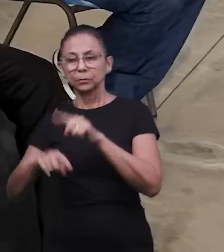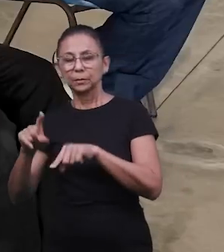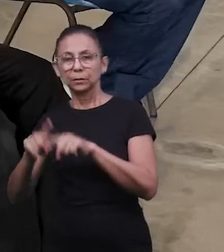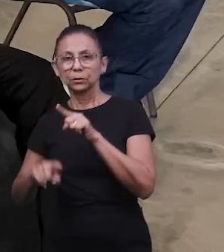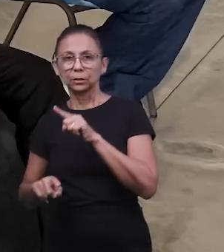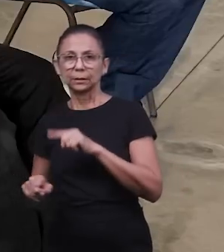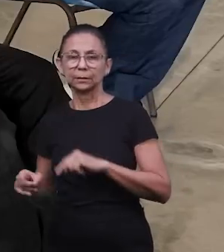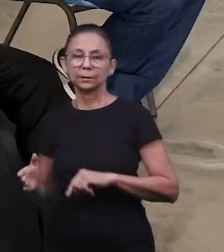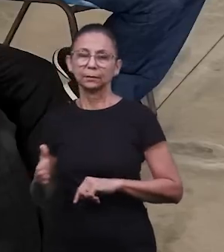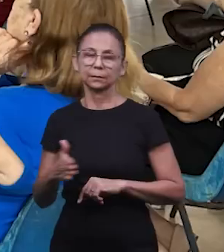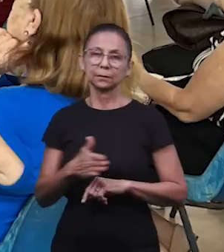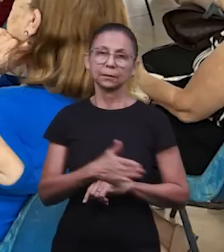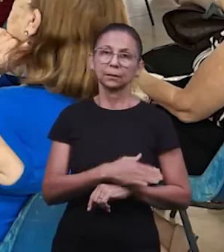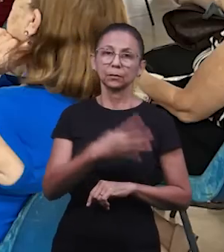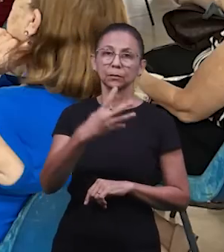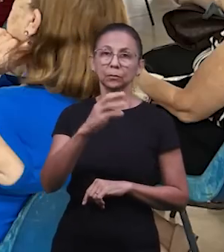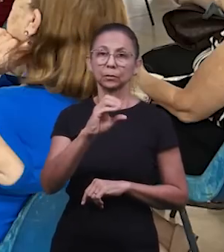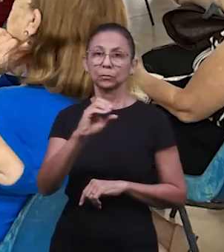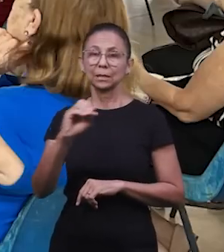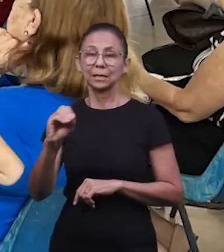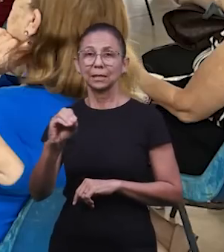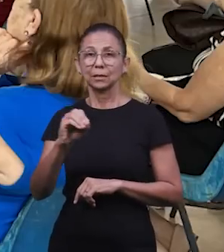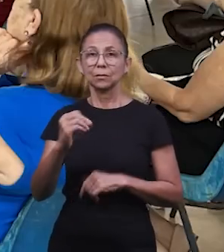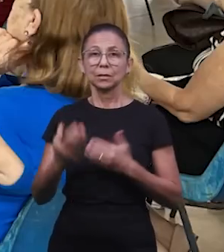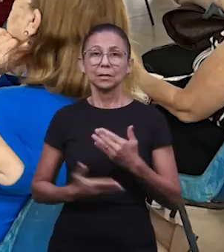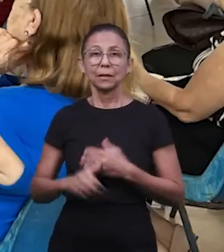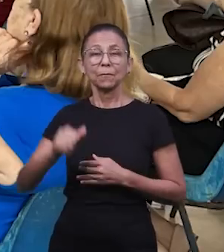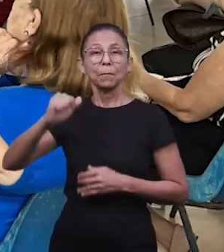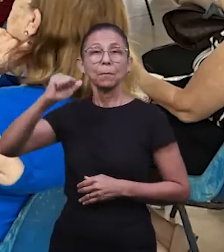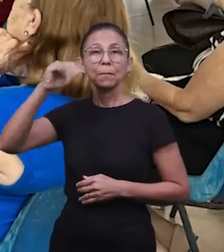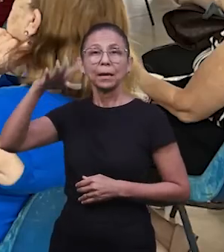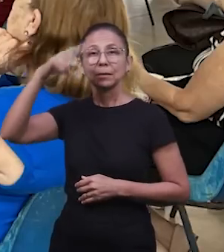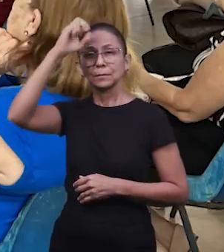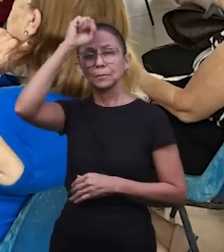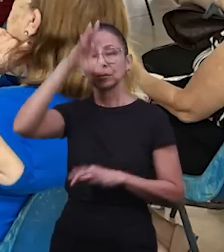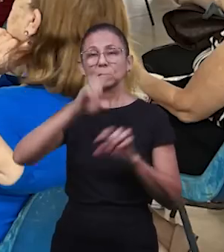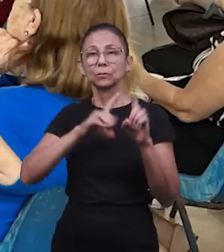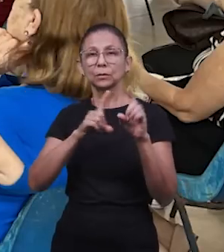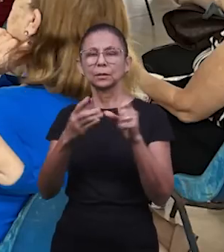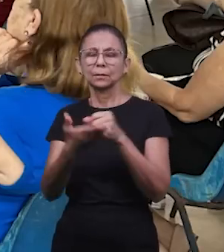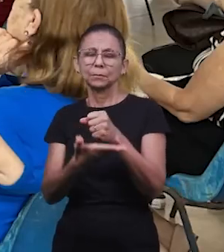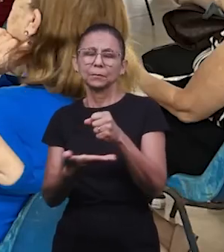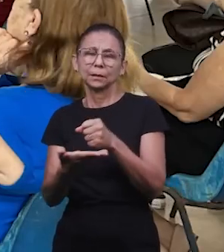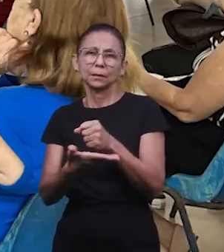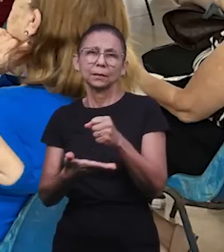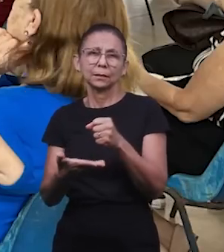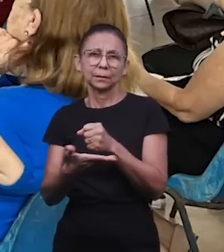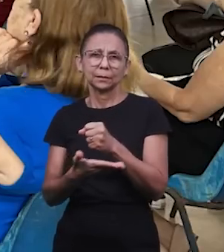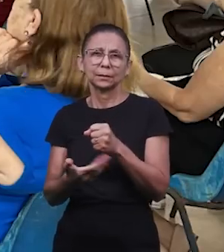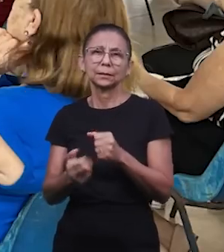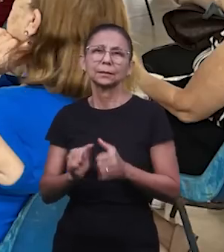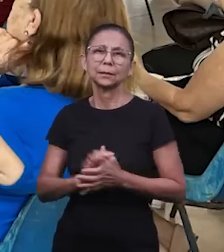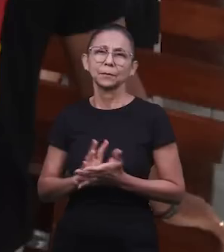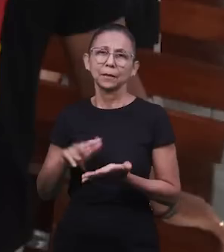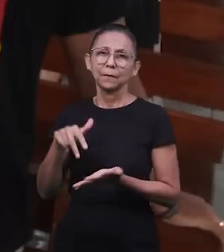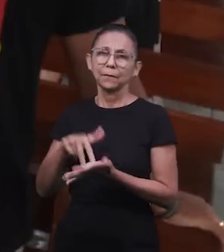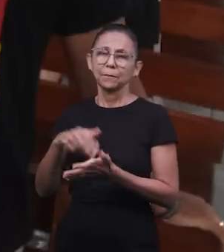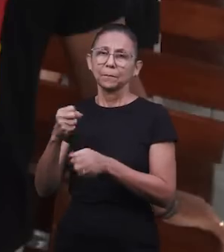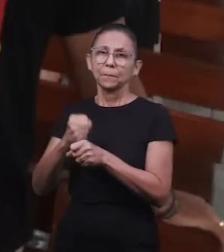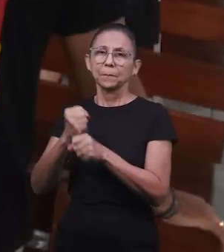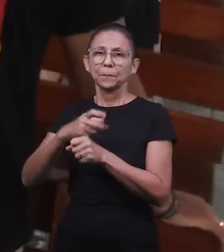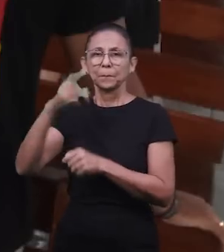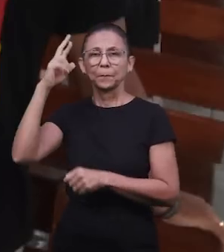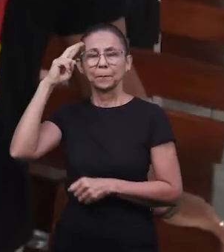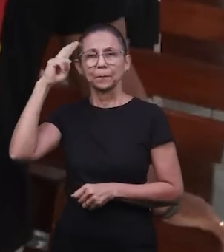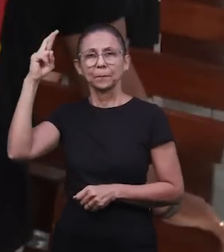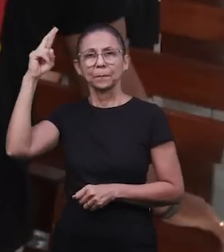de mais de 400 irmãos que aprenderam as doutrinas básicas necessárias para caminhar na obra do Espírito Santo. Lá em